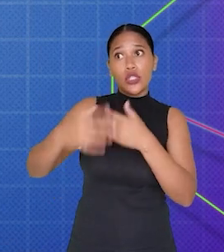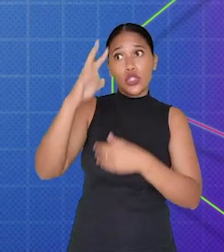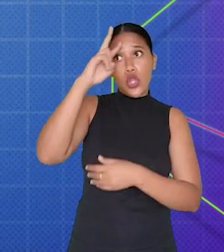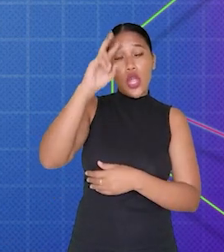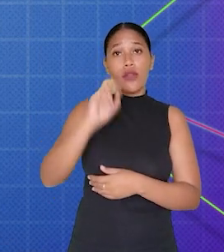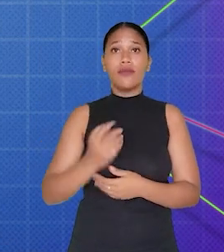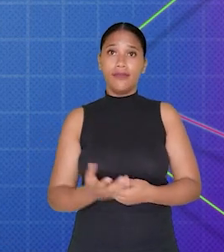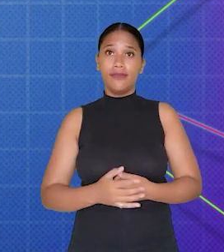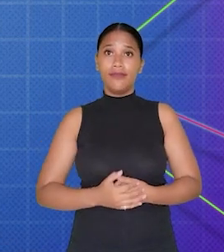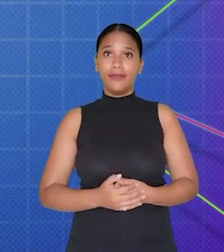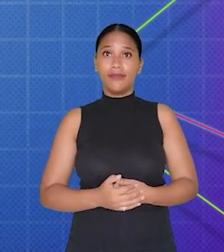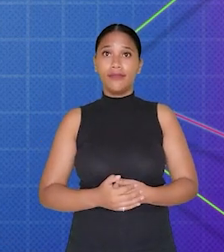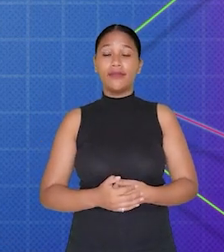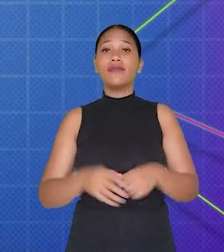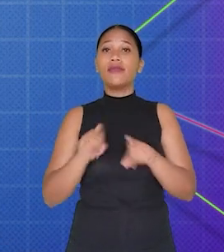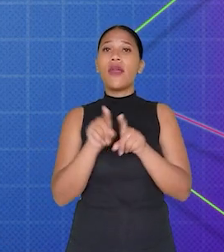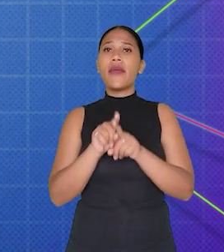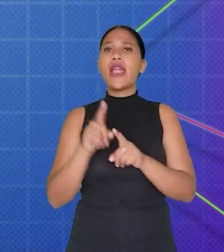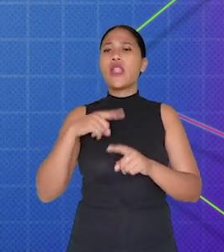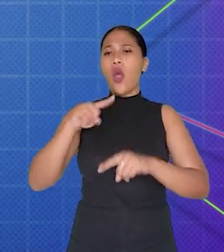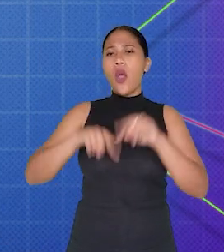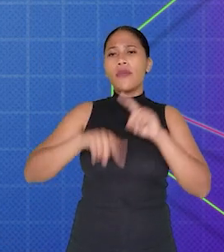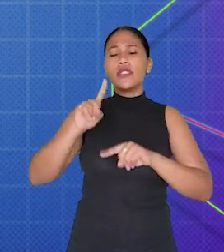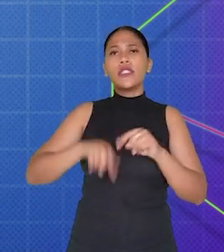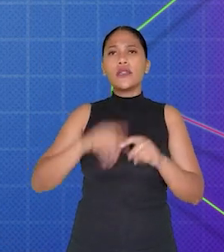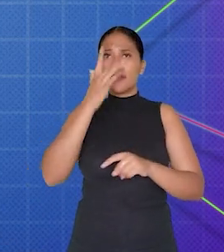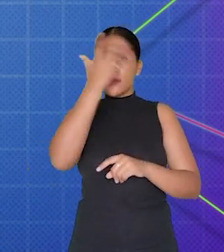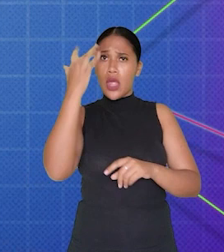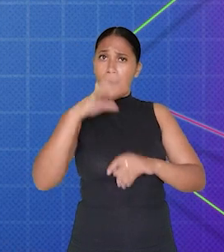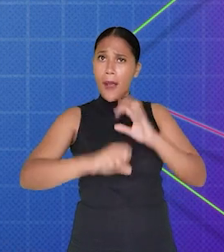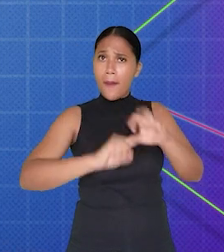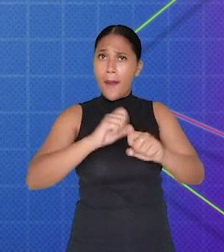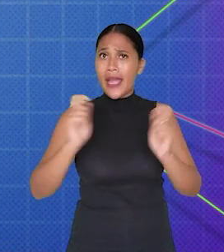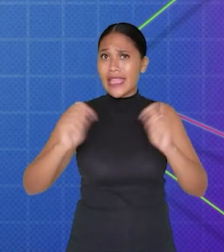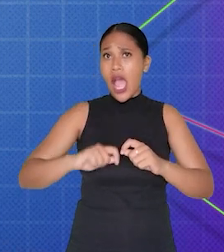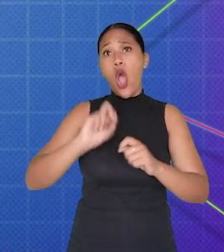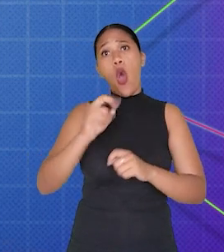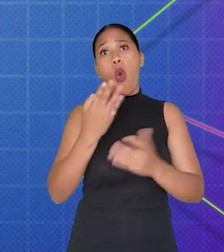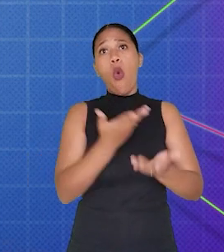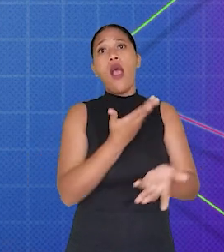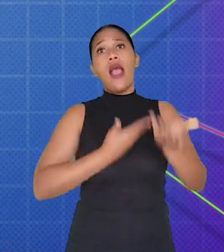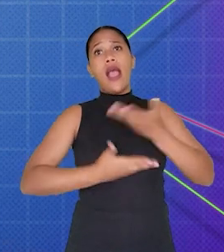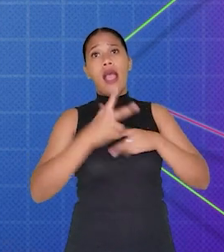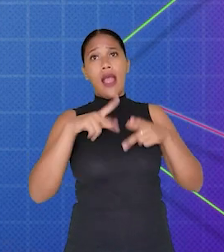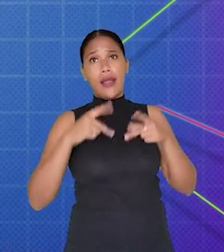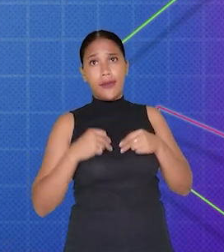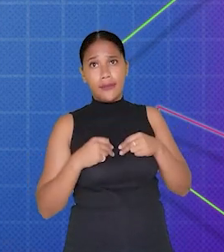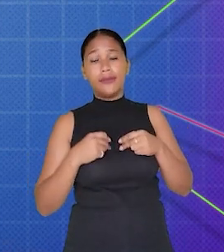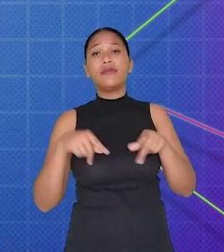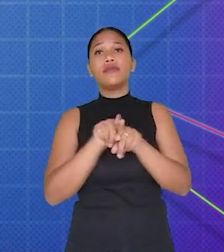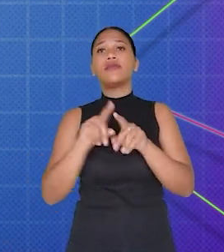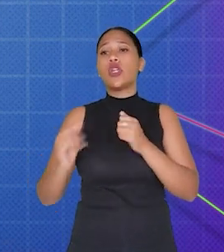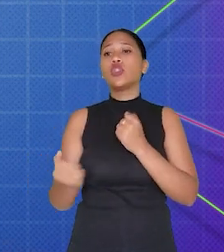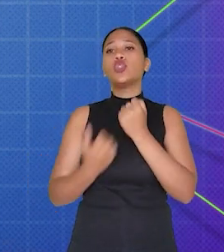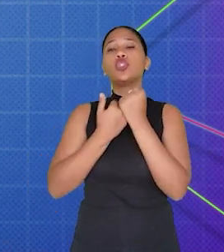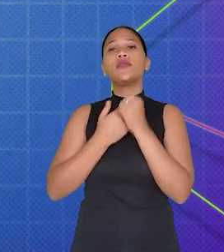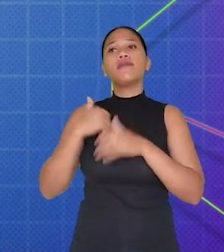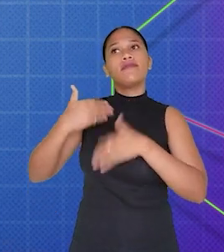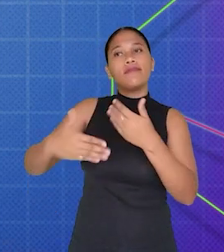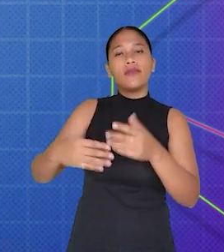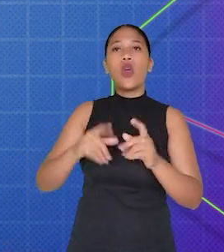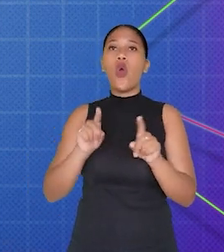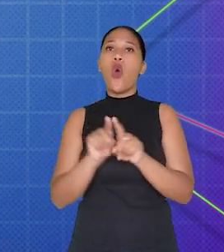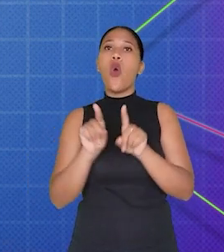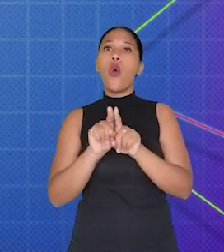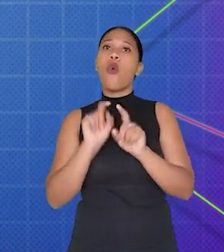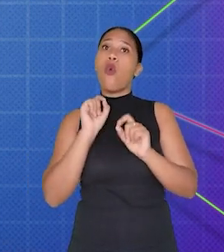avançar a história ou missões do jogo. Itens são objetos que o jogador pode coletar ou adquirir e podem ser usados para ajudar na progressão